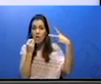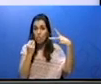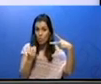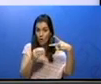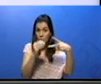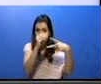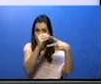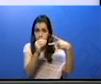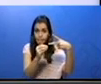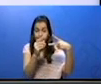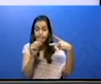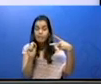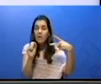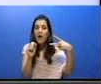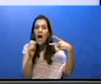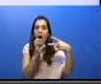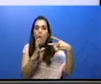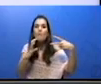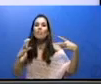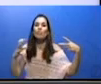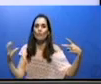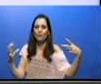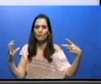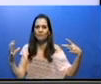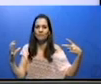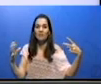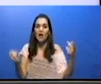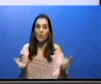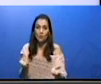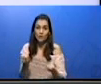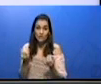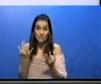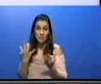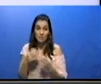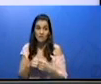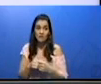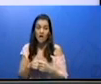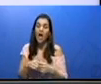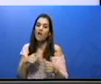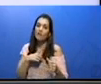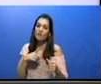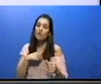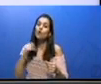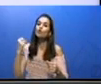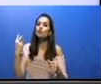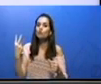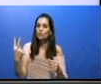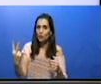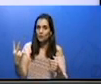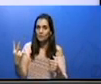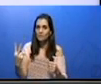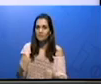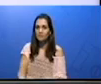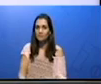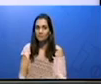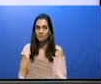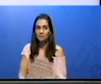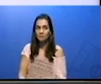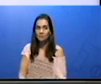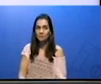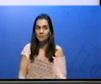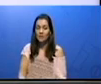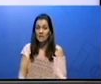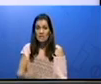né, da quantidade. E aí, essa quantidade corresponde à proporção de 2. Então, o que que acontece? Se eu aumentei